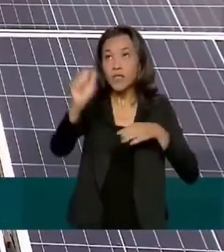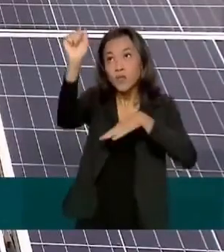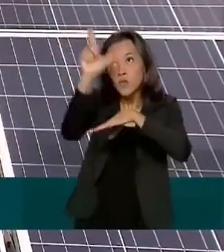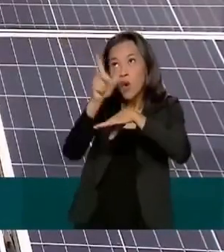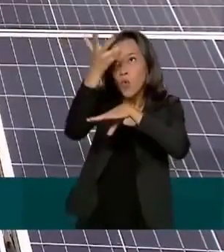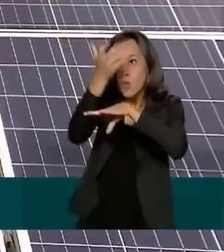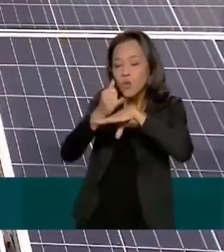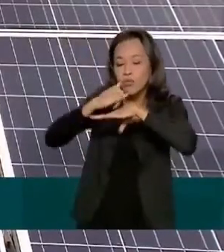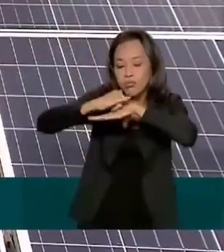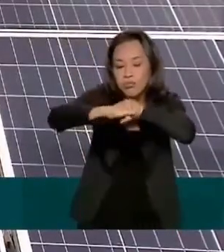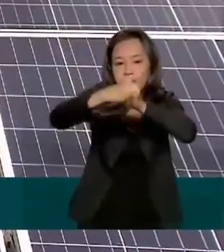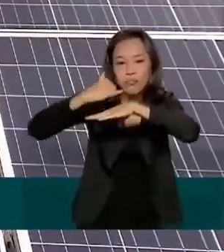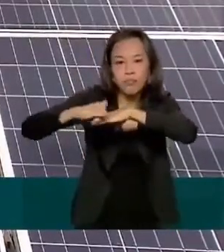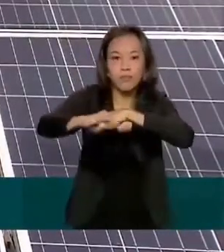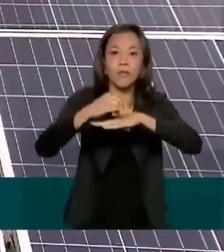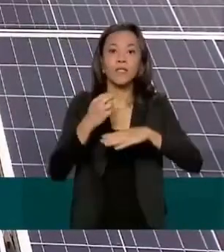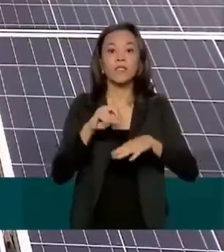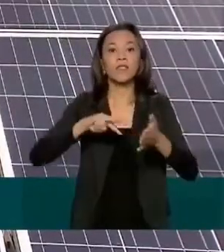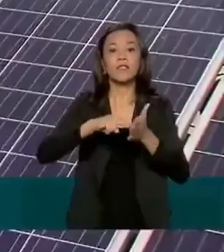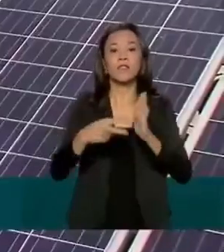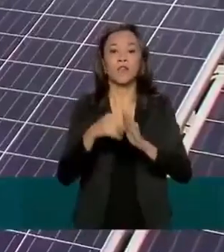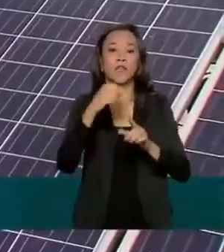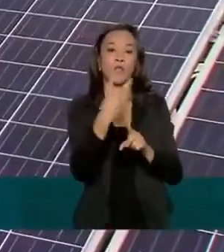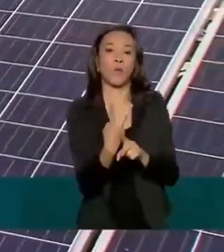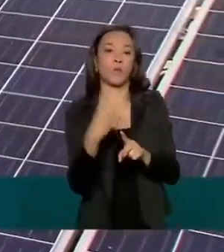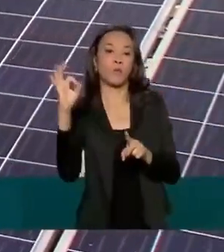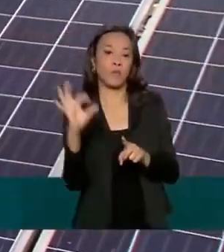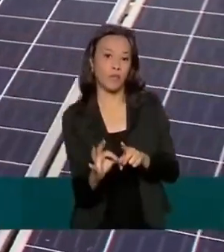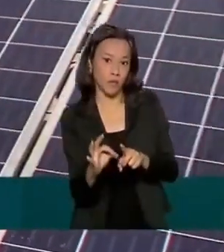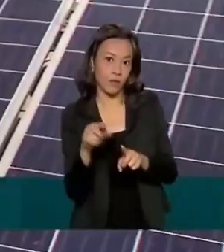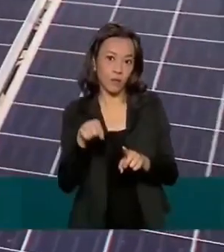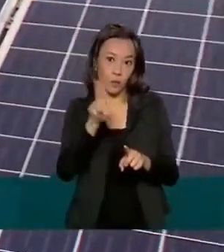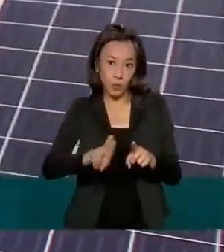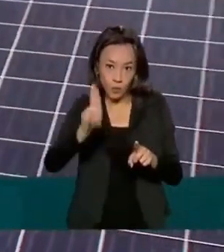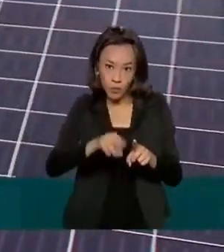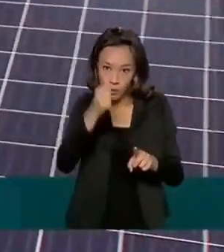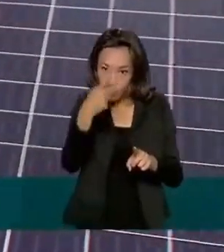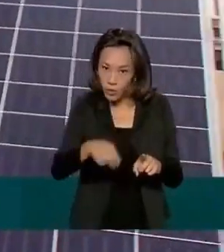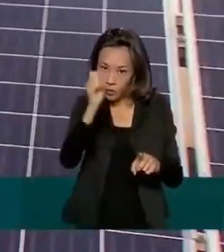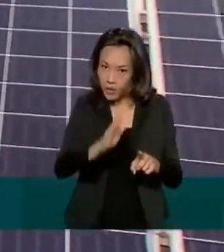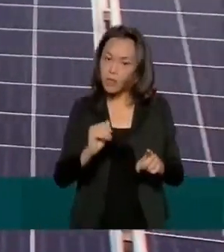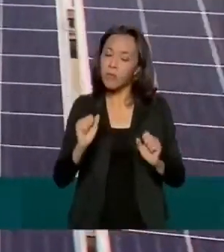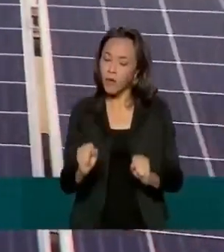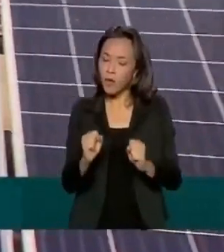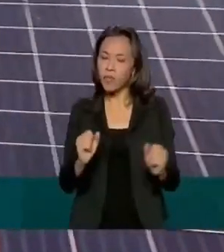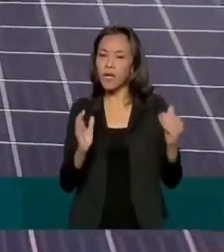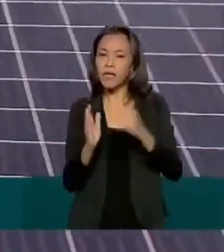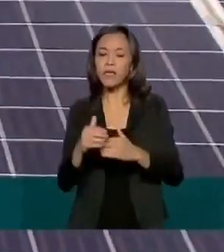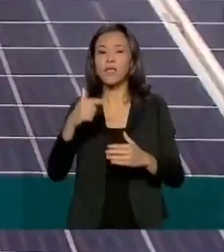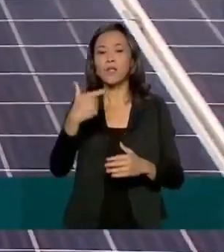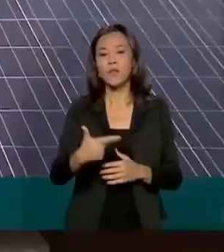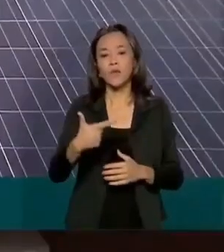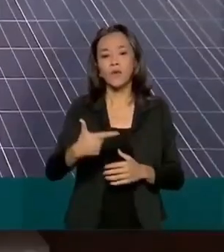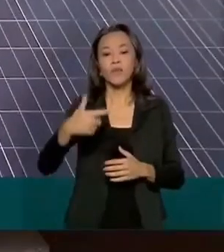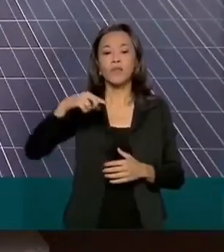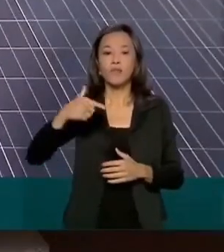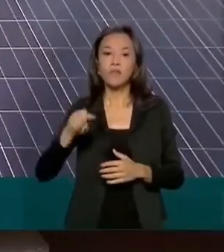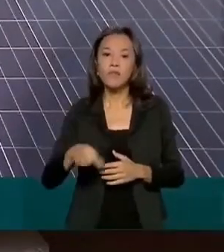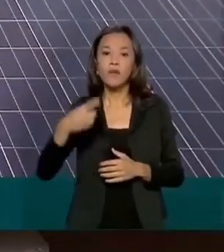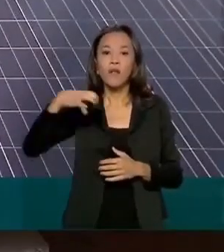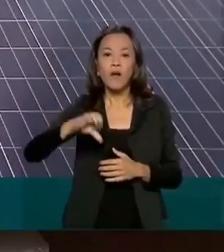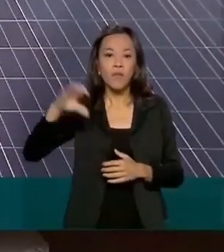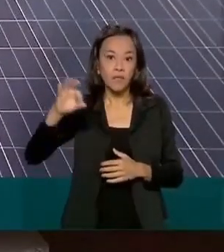representa dois por cento da matriz elétrica do Brasil e pode atingir 2,9 por cento até o final deste ano